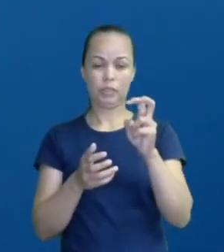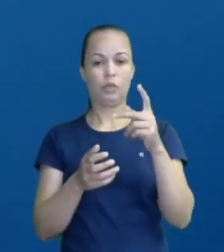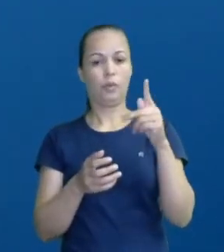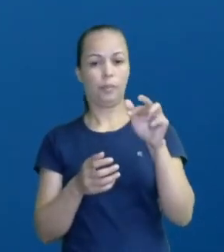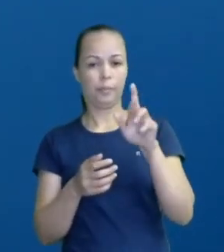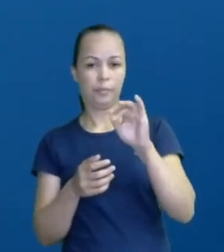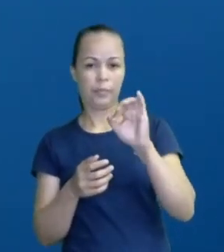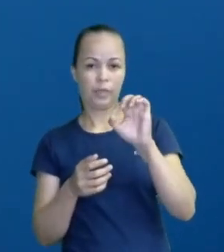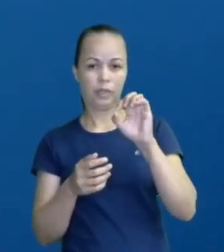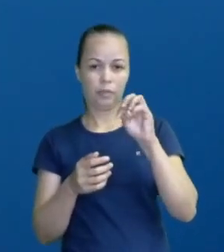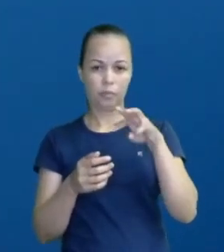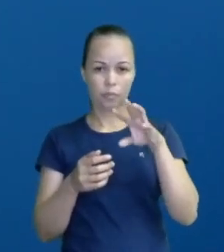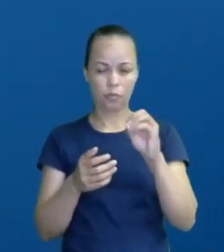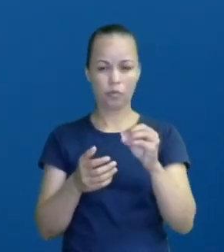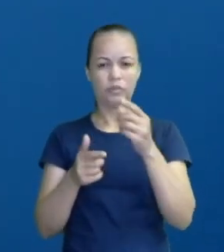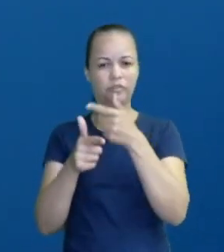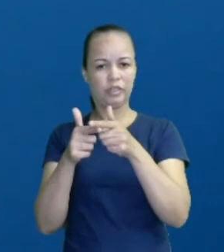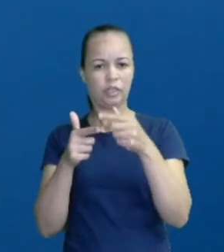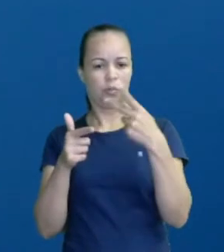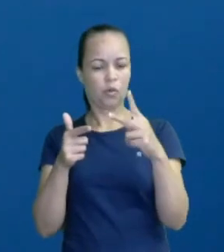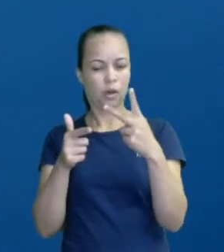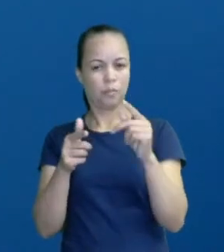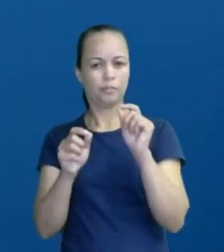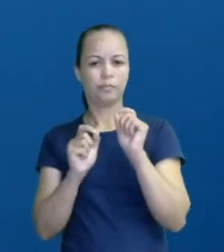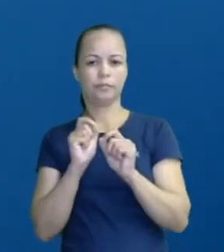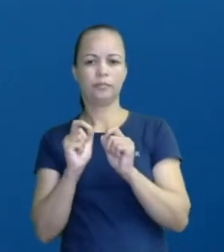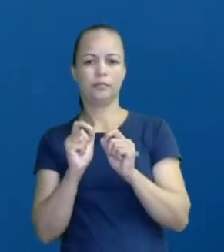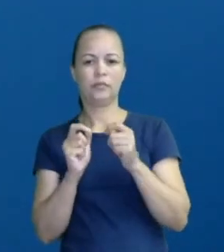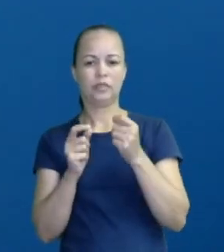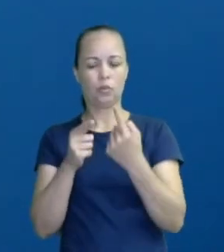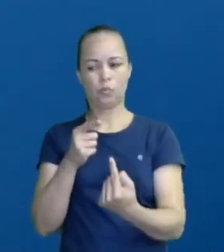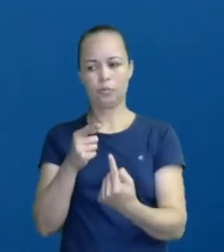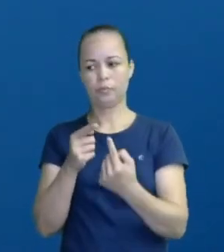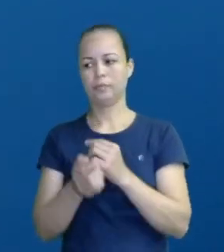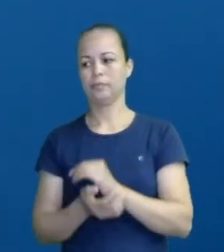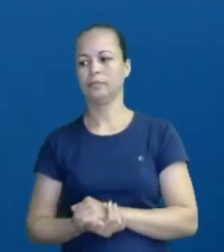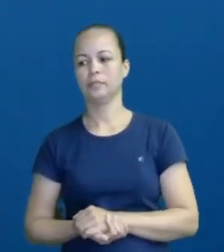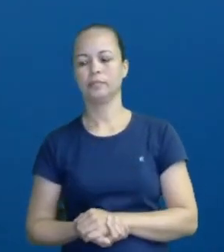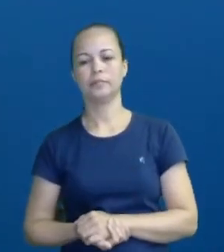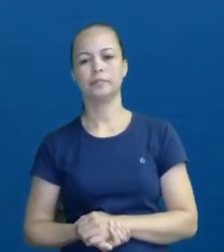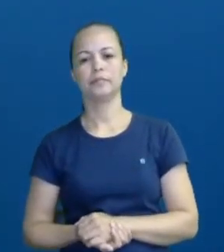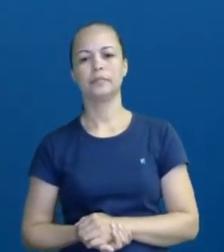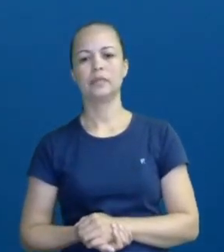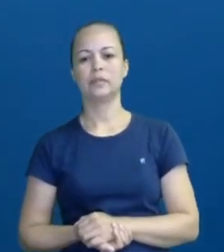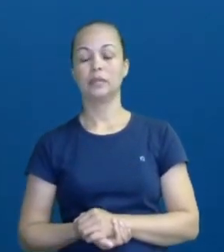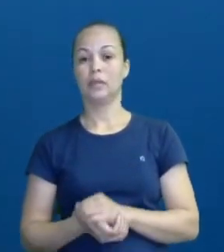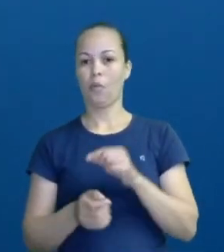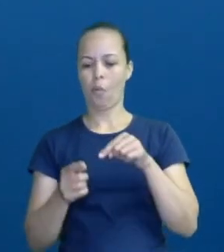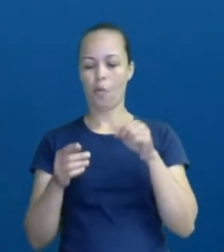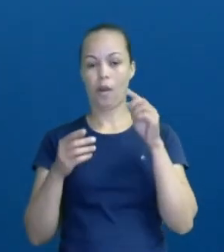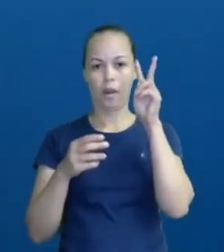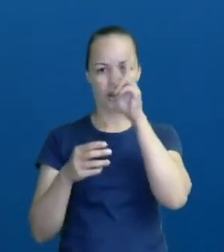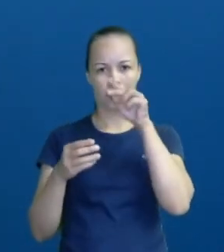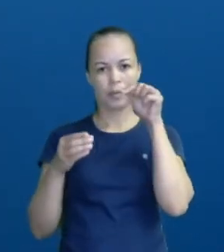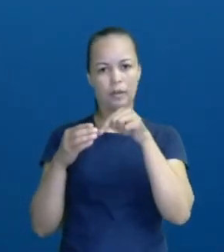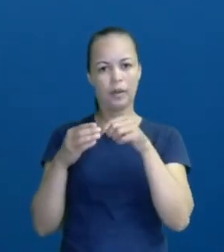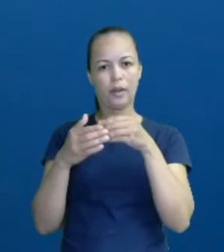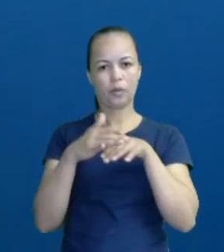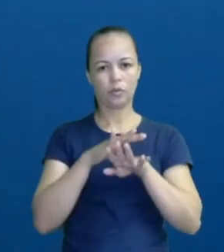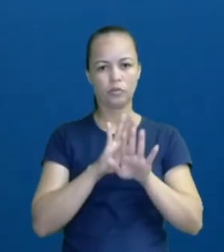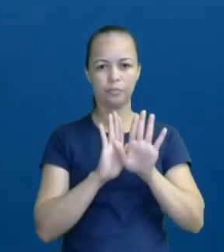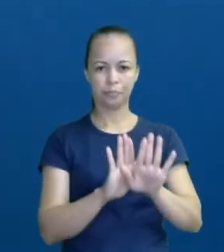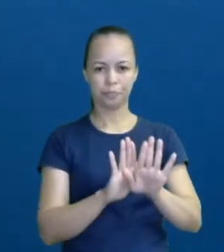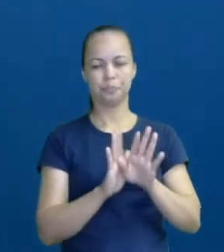mesmo, então vai dar 1. Guarda ele aqui, tá certo? Guarda ele aí, que daqui a pouco a gente vai usar